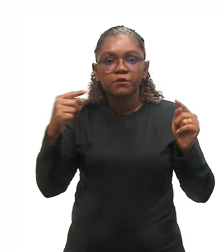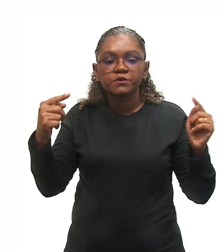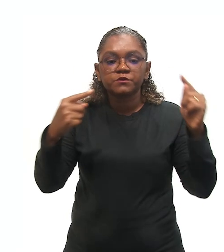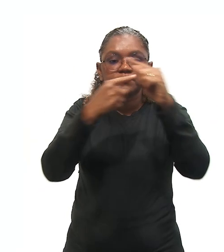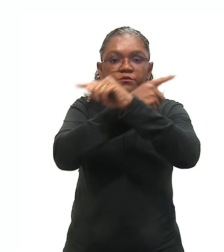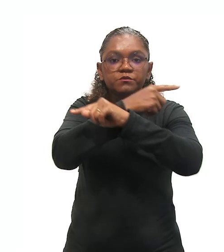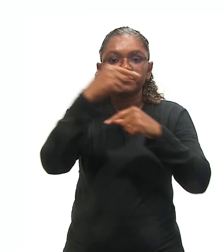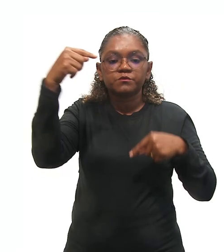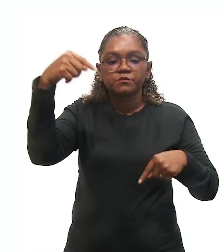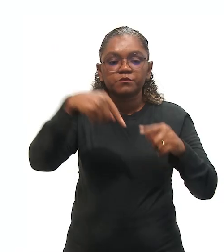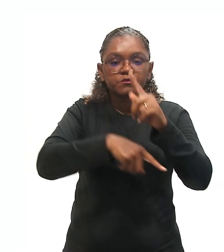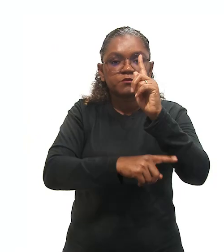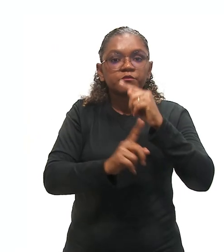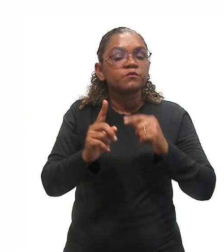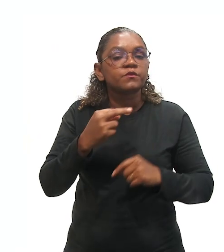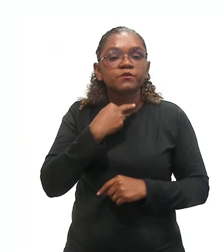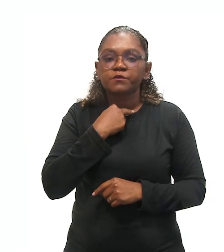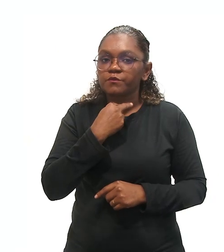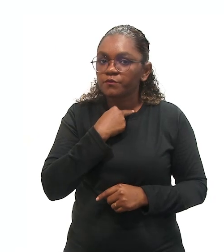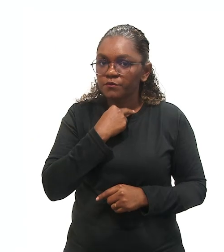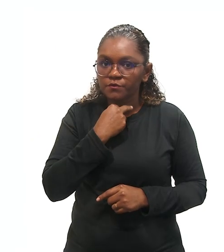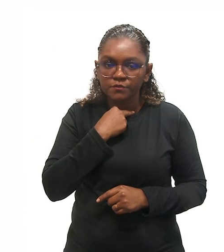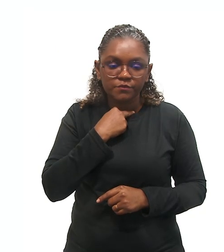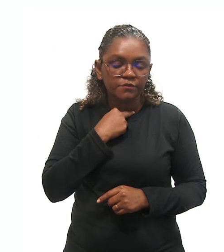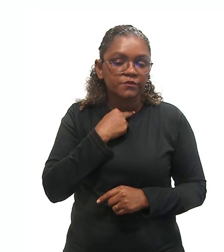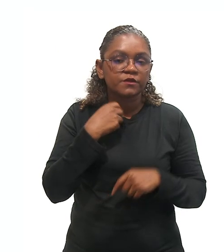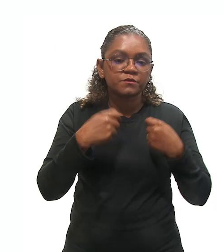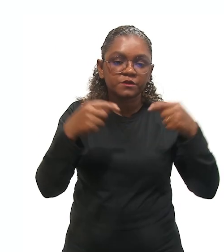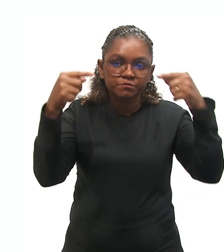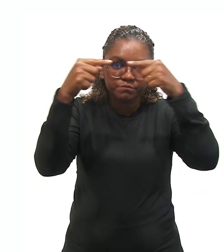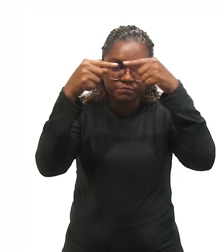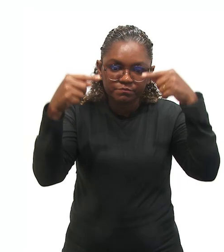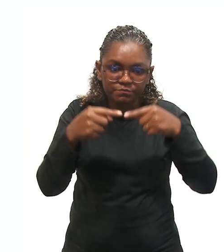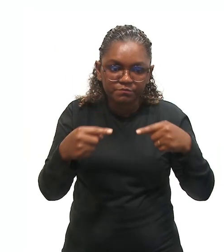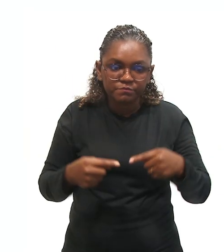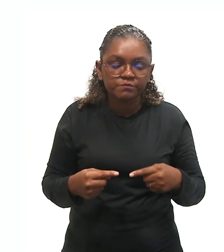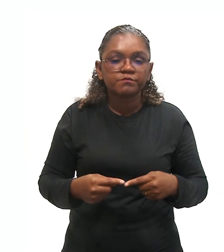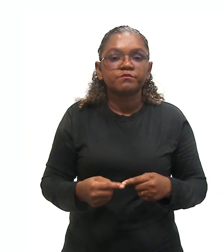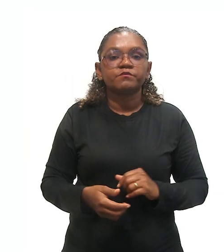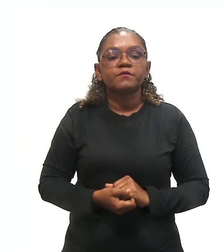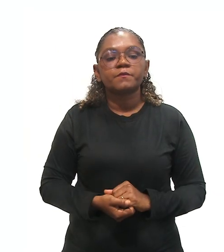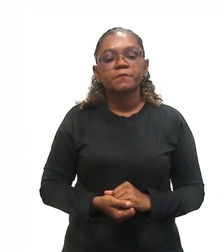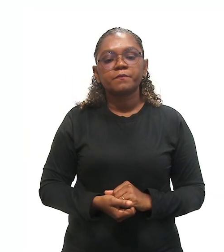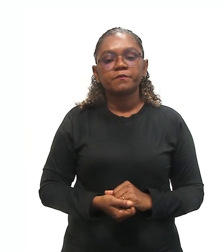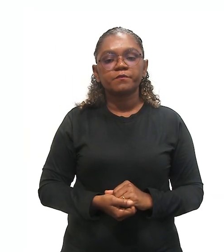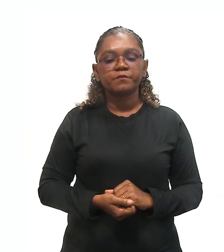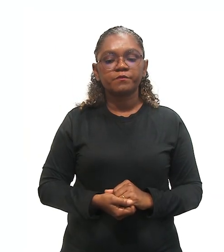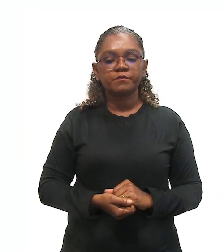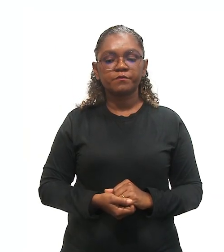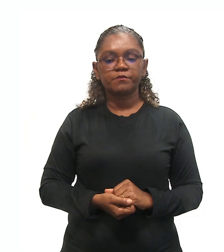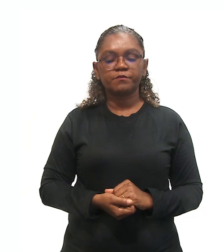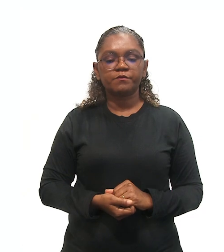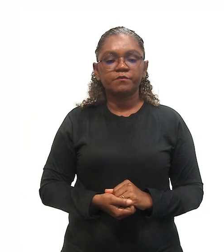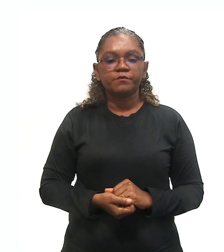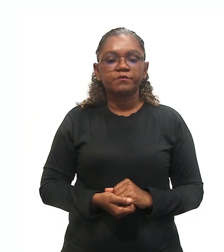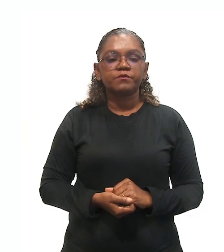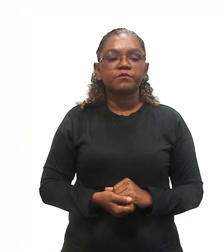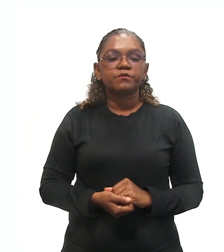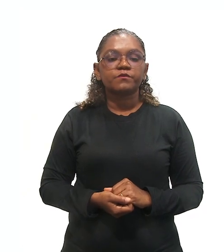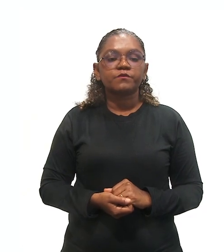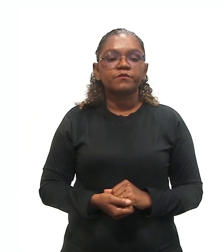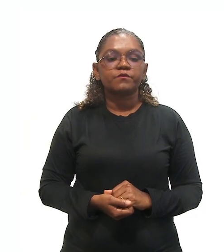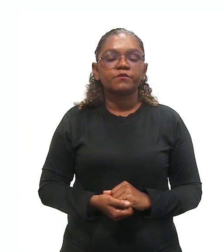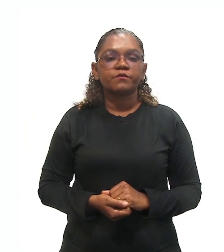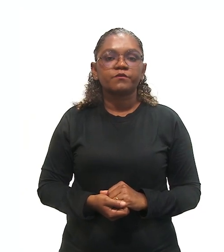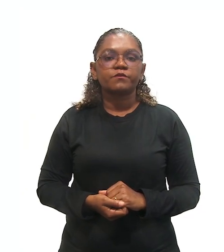Nunca de uma natureza para outra. Vamos lá. A administração orçamentária e